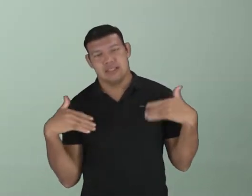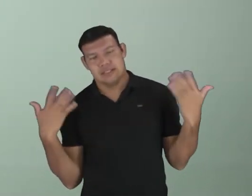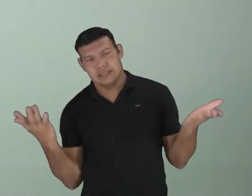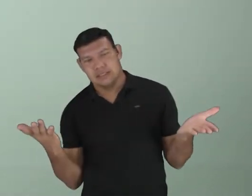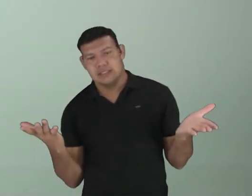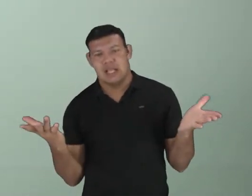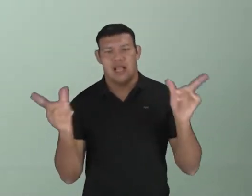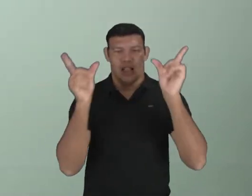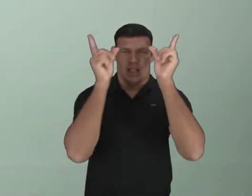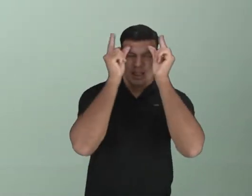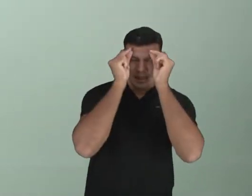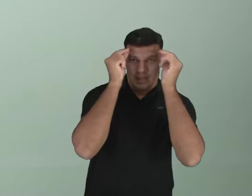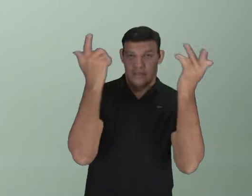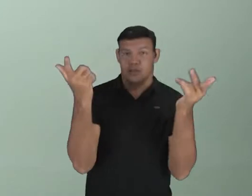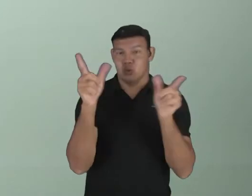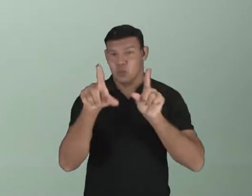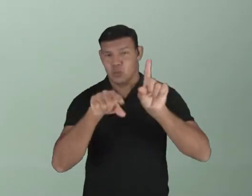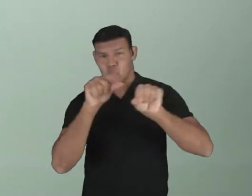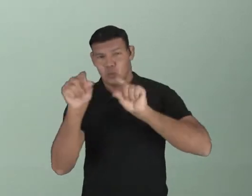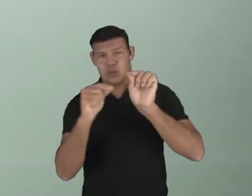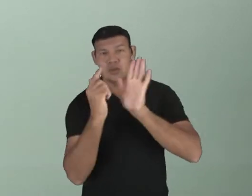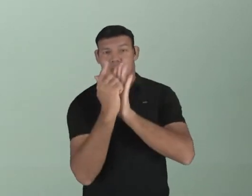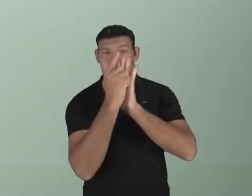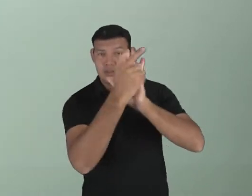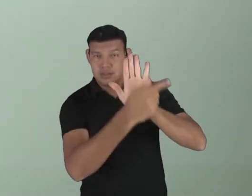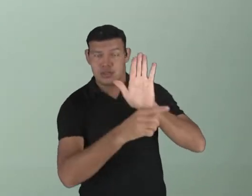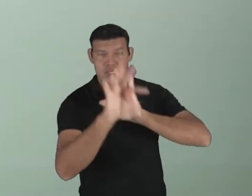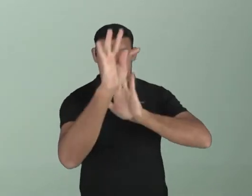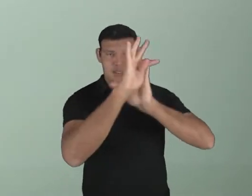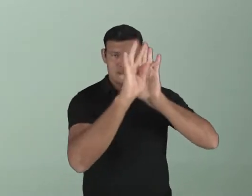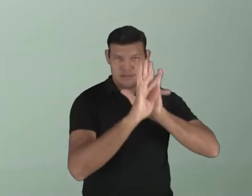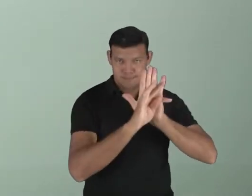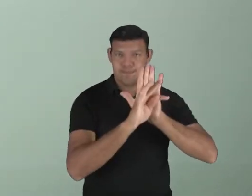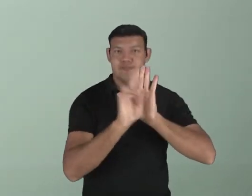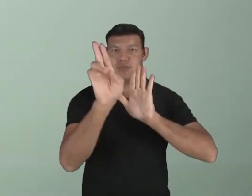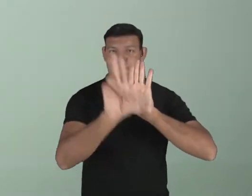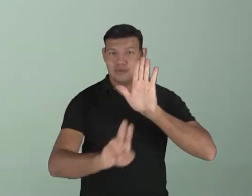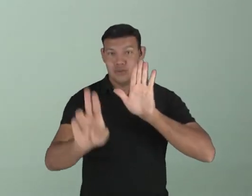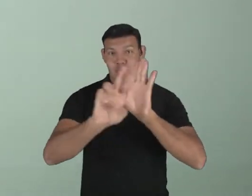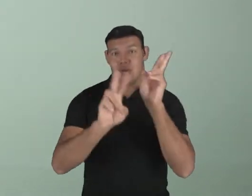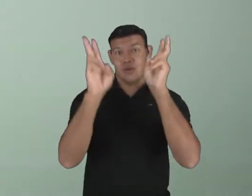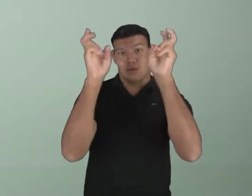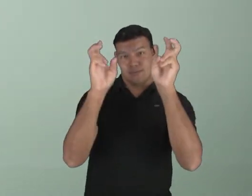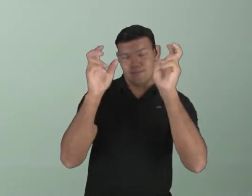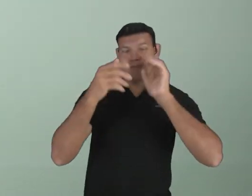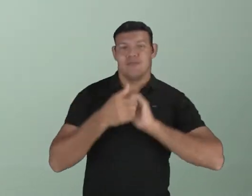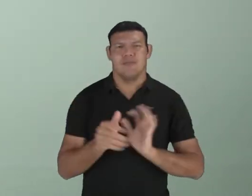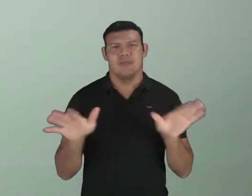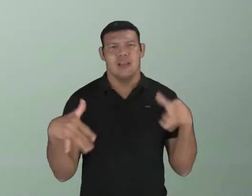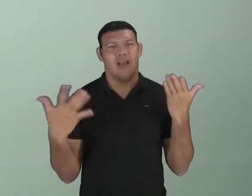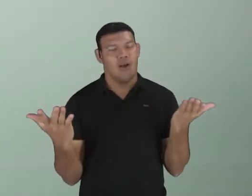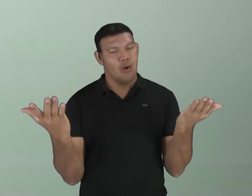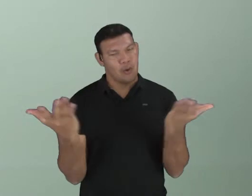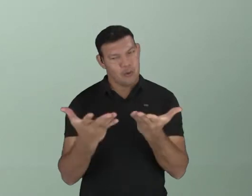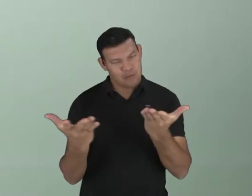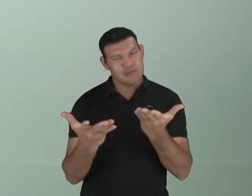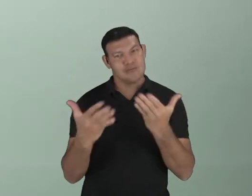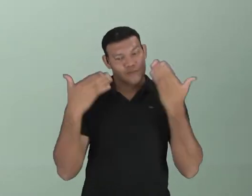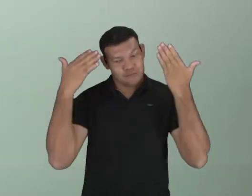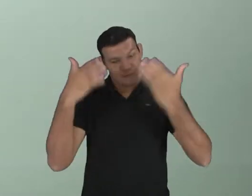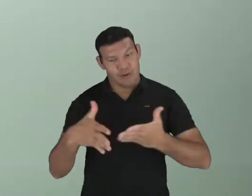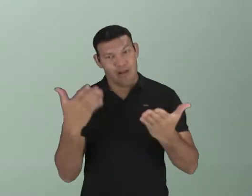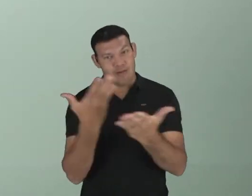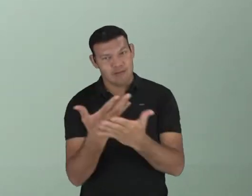isso interfere na escolha do gênero textual para trabalhar um tema. E é isso que nós vamos ver na aula de